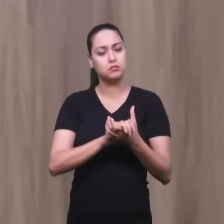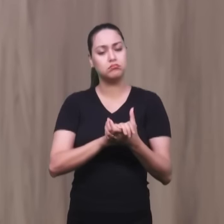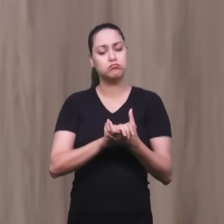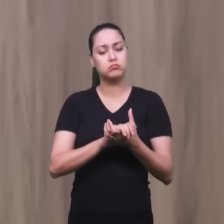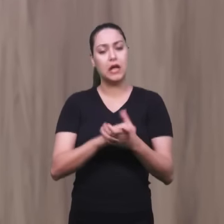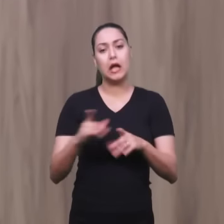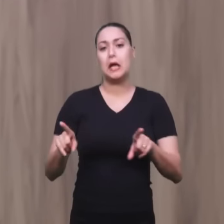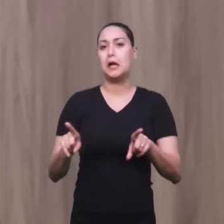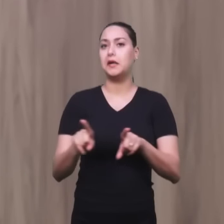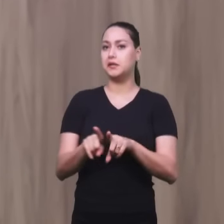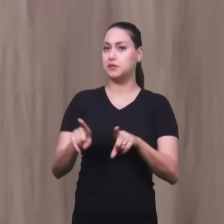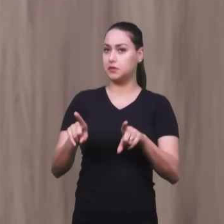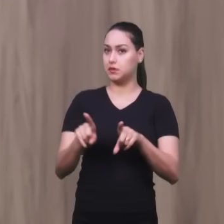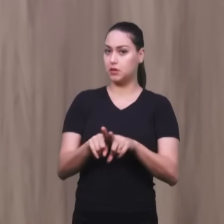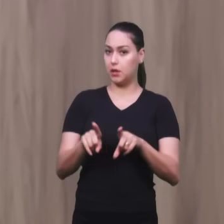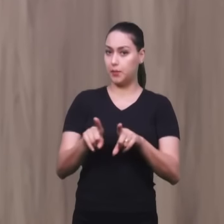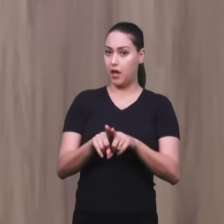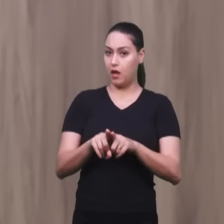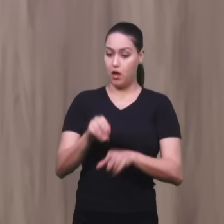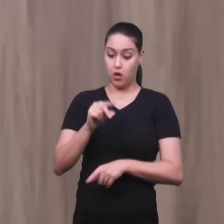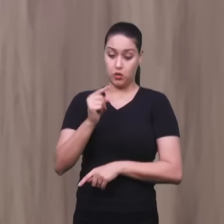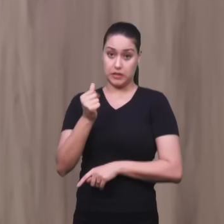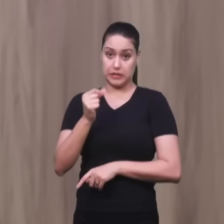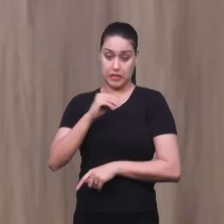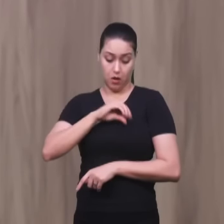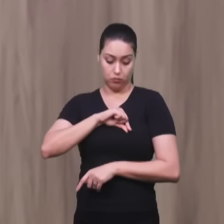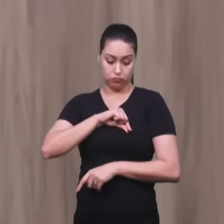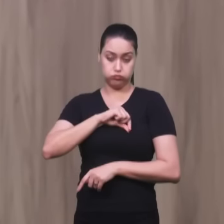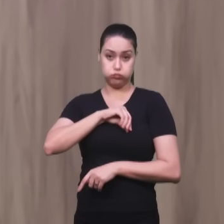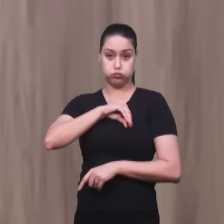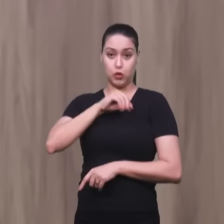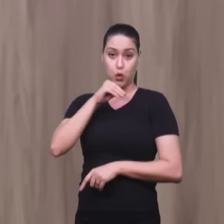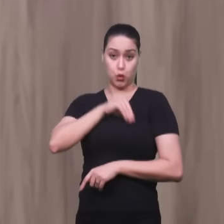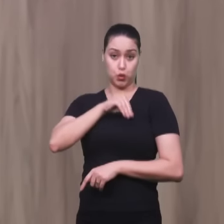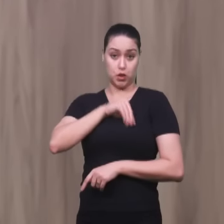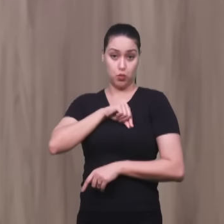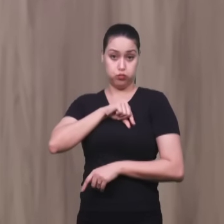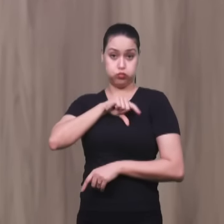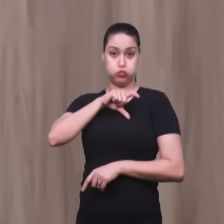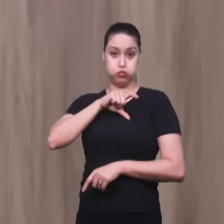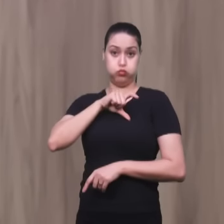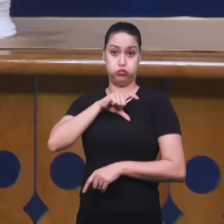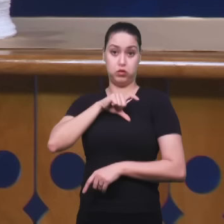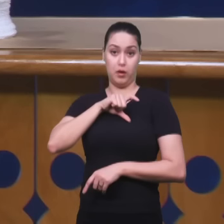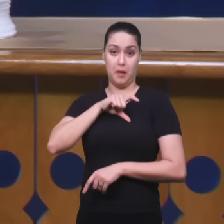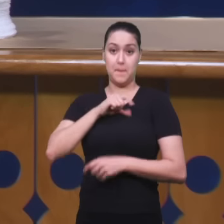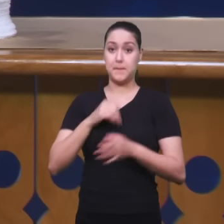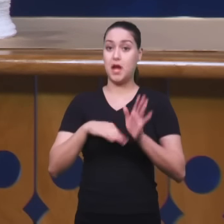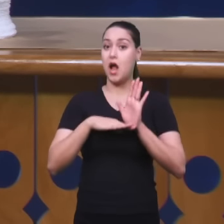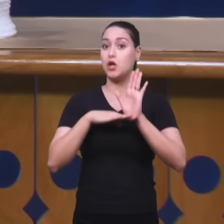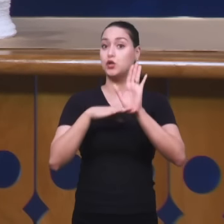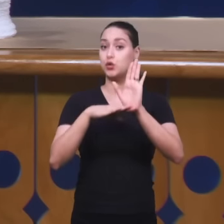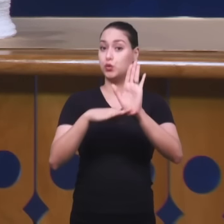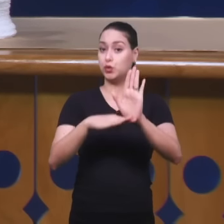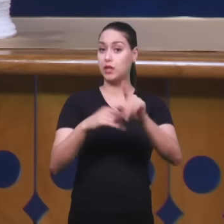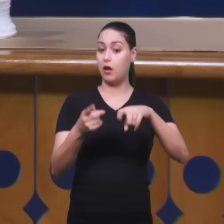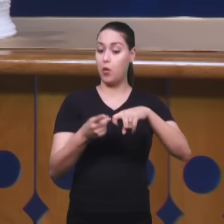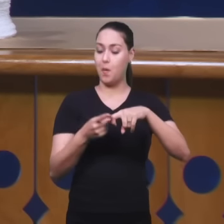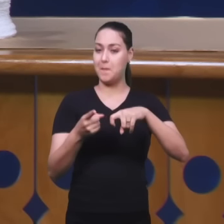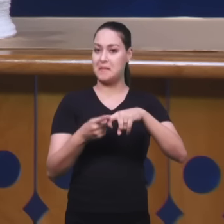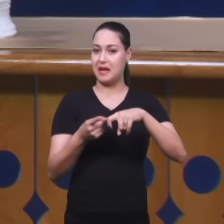No seu salário Para ajudar A despesa Com o tratamento Do marido Graças a Deus